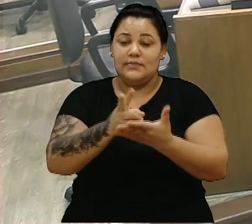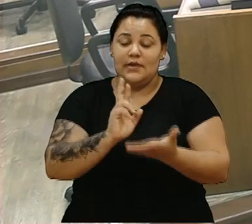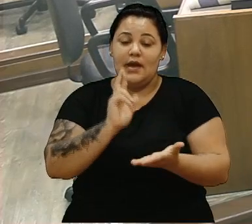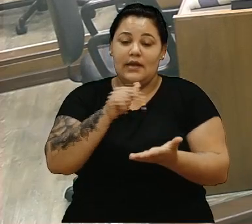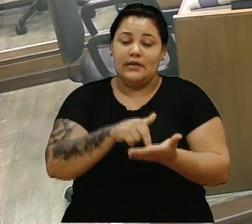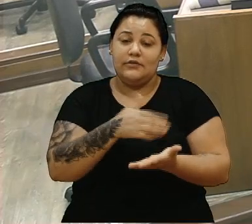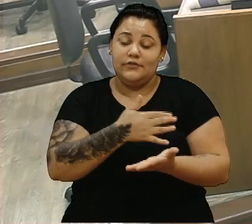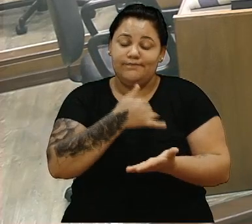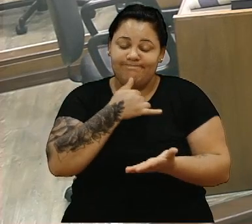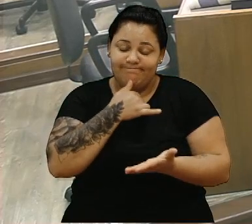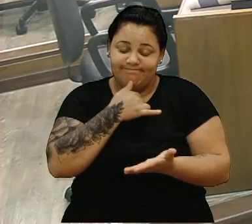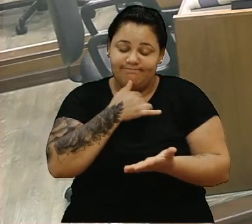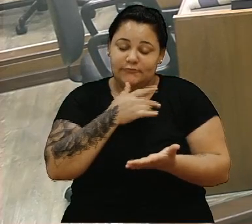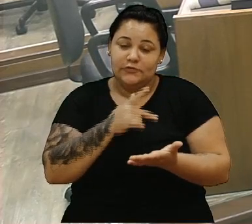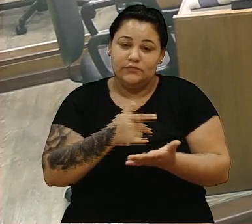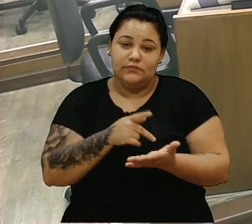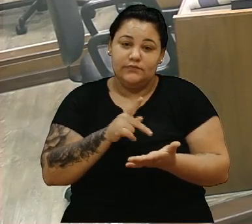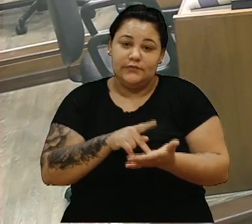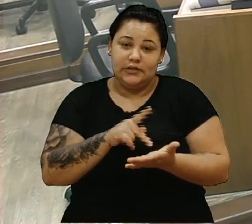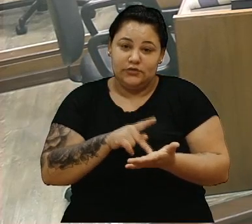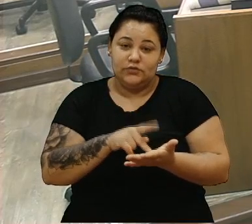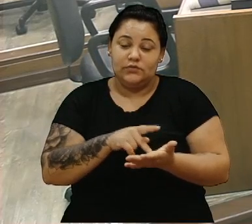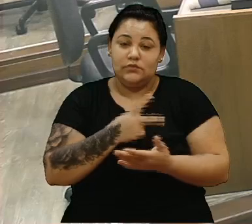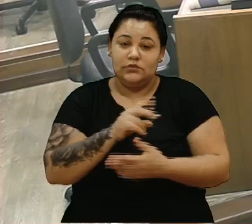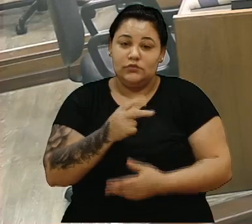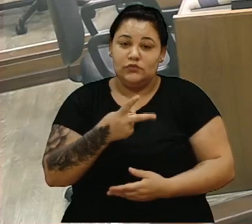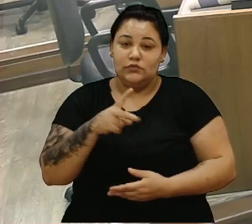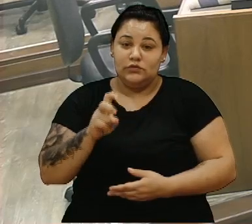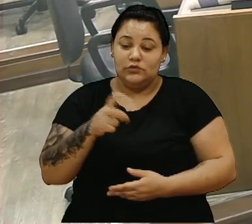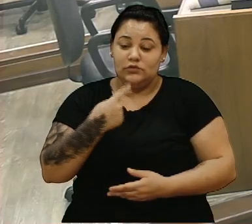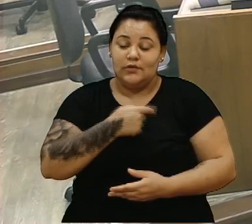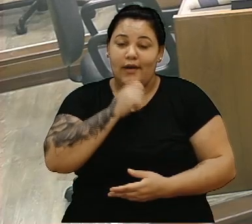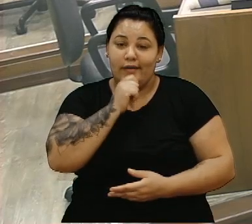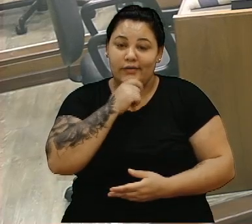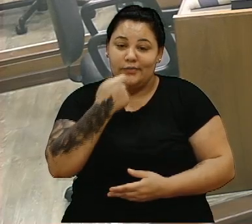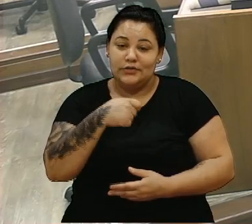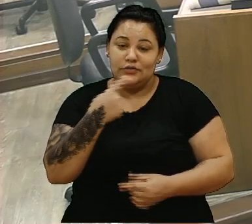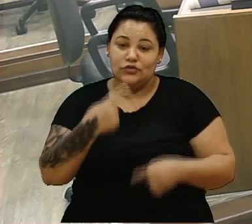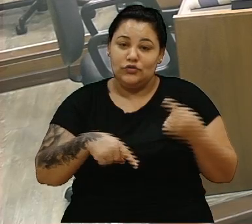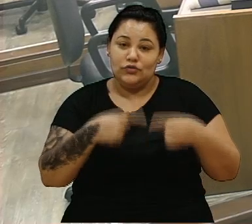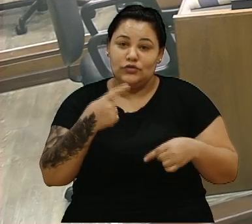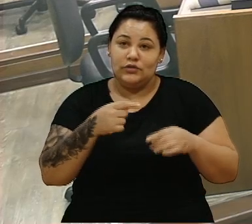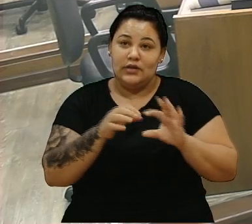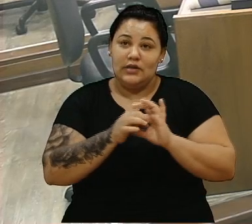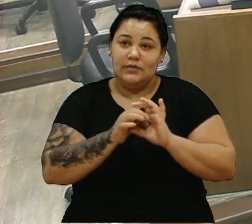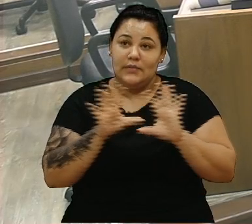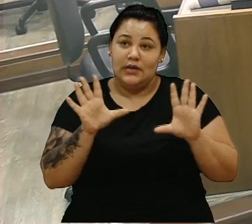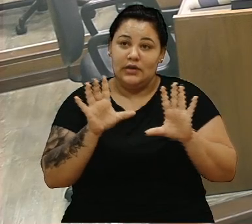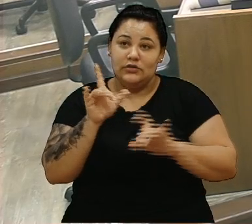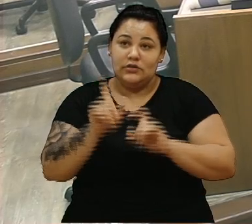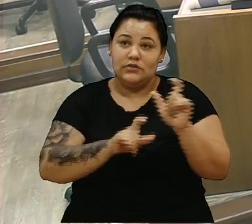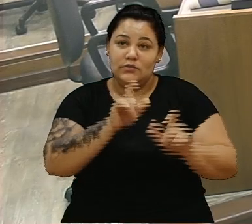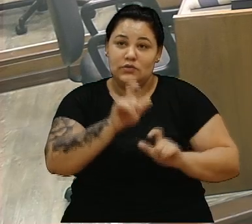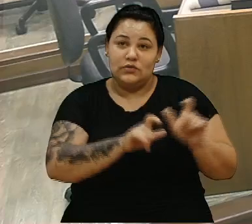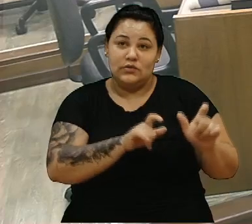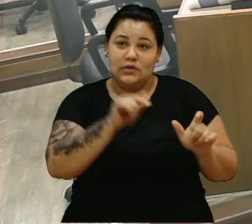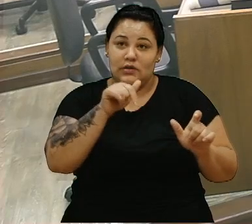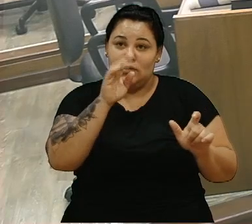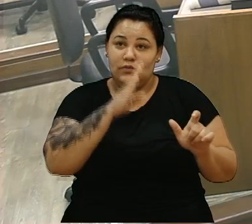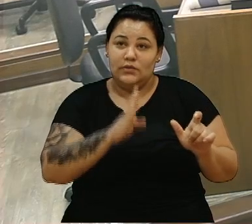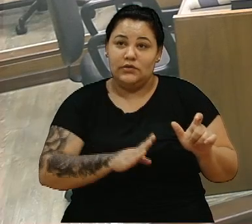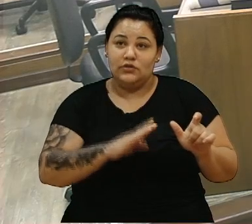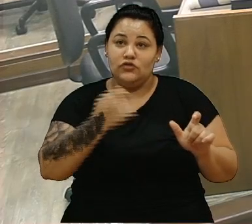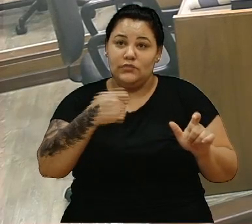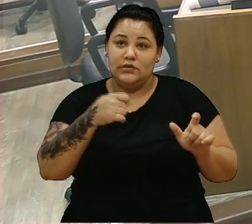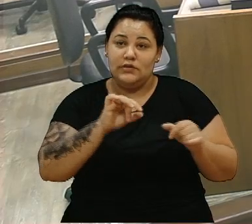fico triste, vereador Pedro, que em 2025 a gente tenha que debater sobre a questão da liberdade das pessoas. E aqui no Brasil a gente ainda tem que fazer